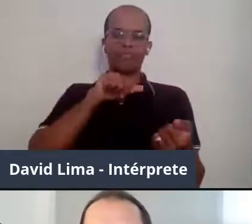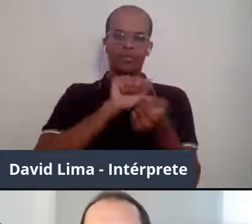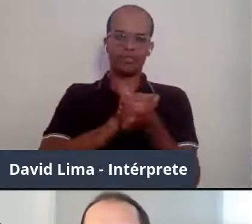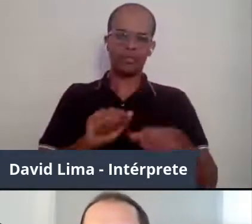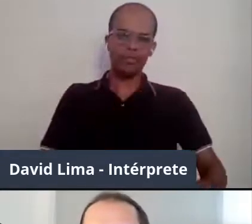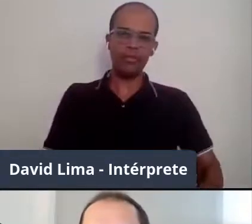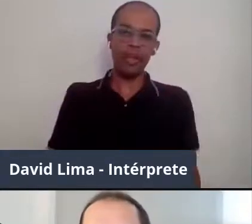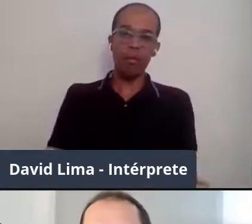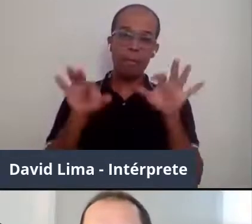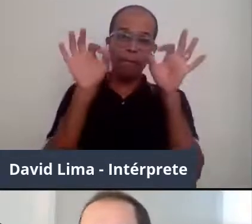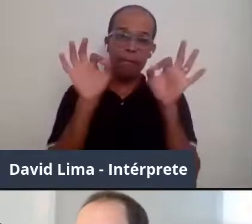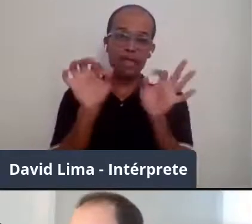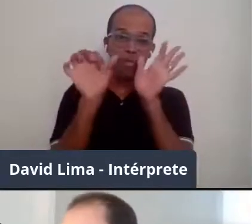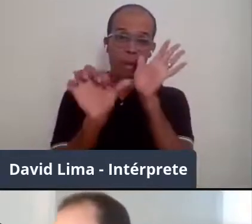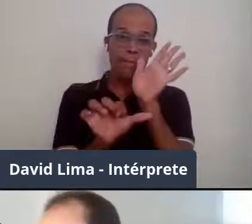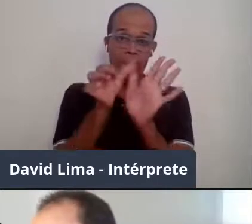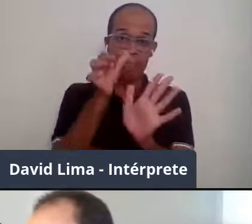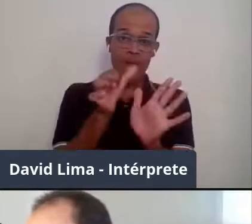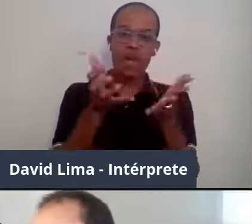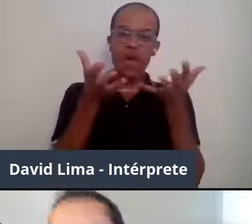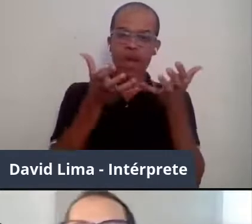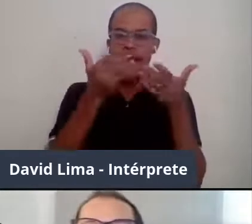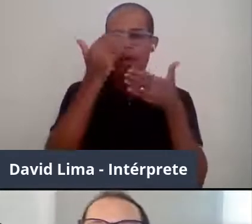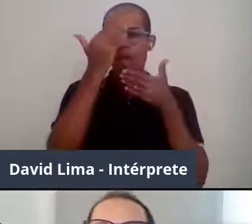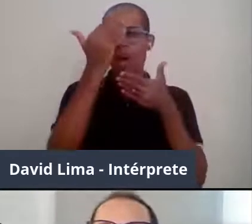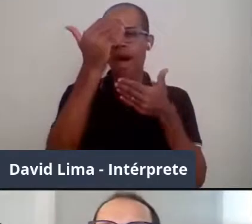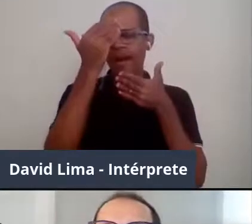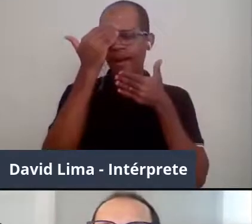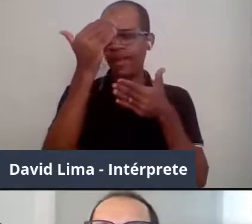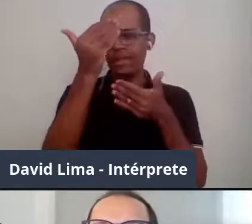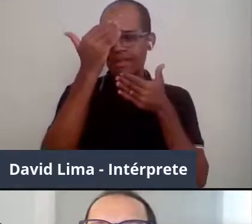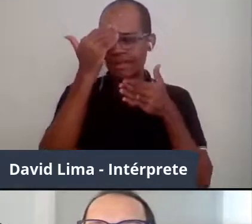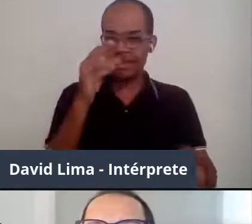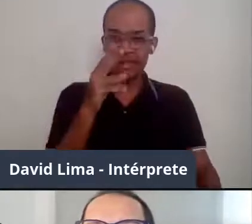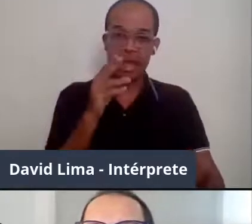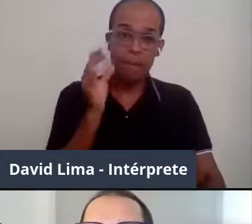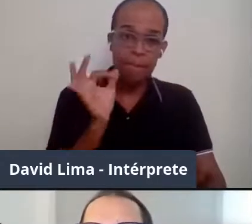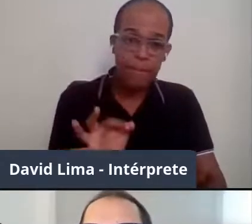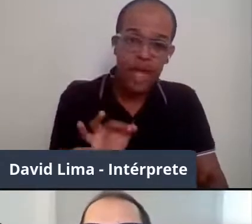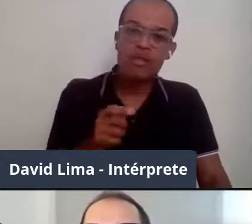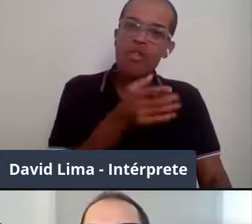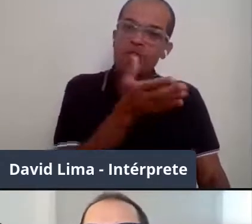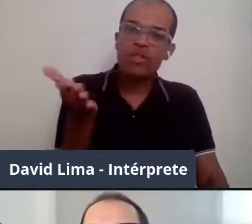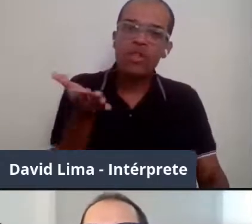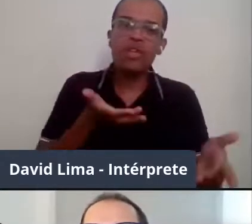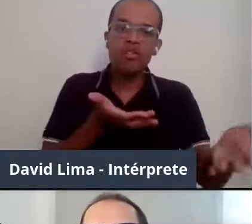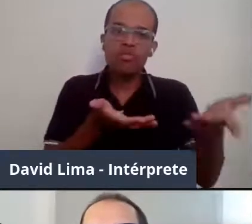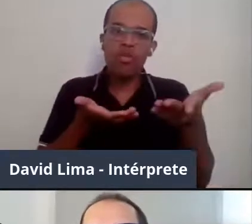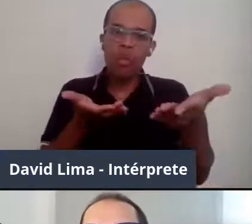Realmente, primeiro e antes de tudo, agradeço muitíssimo o convite